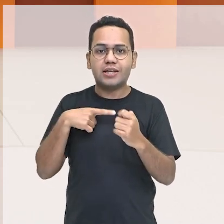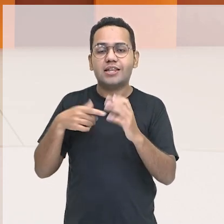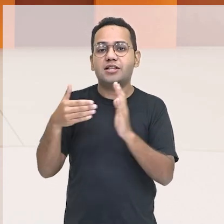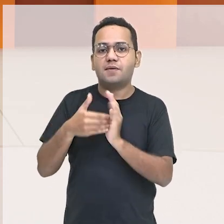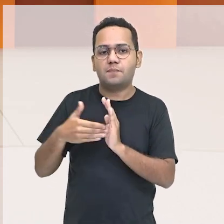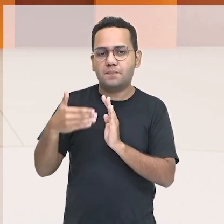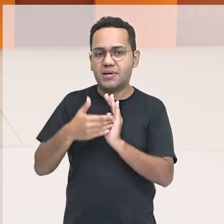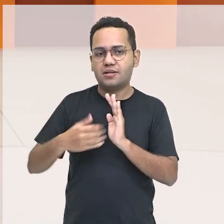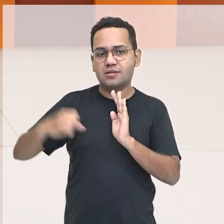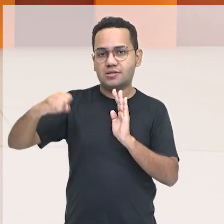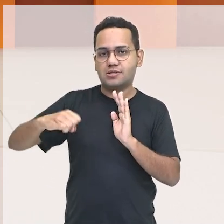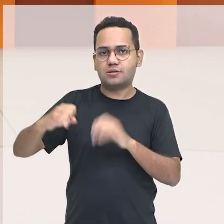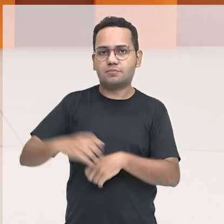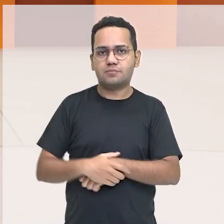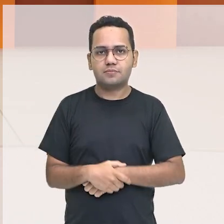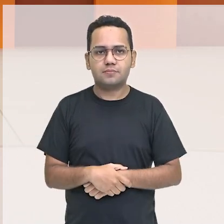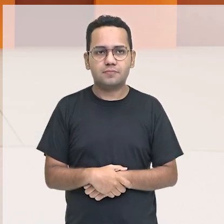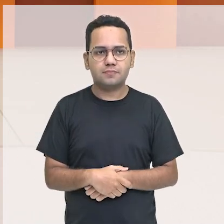né, de